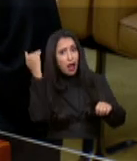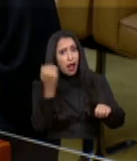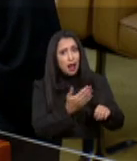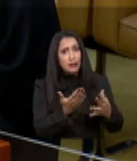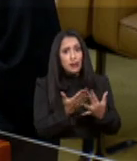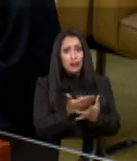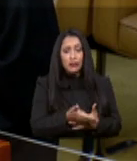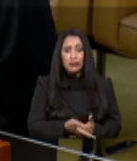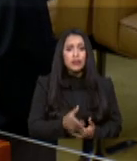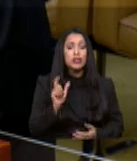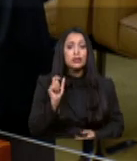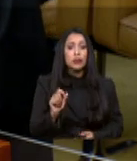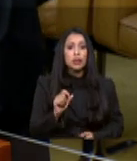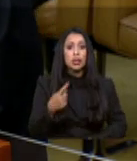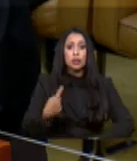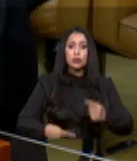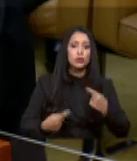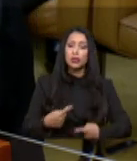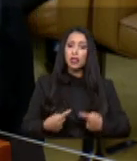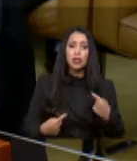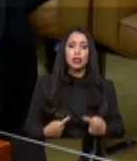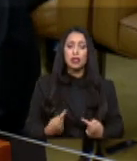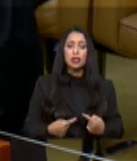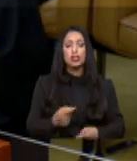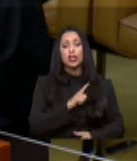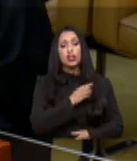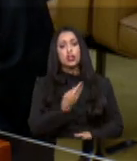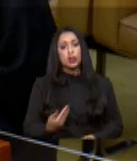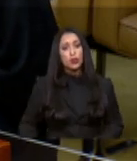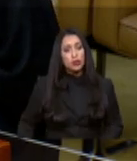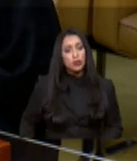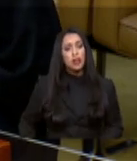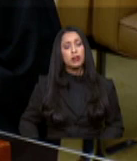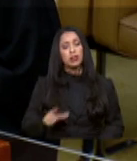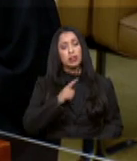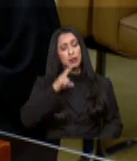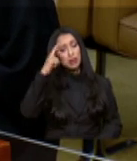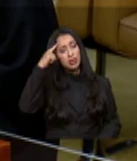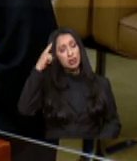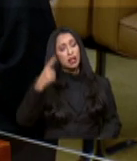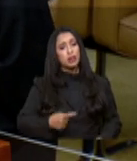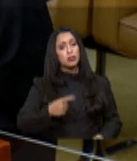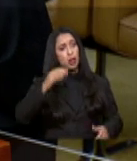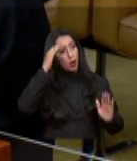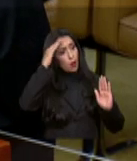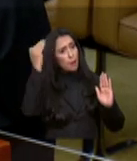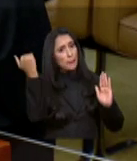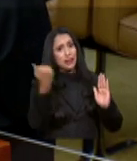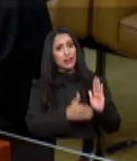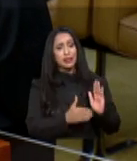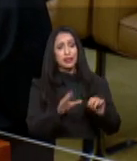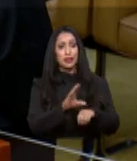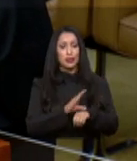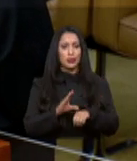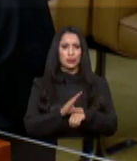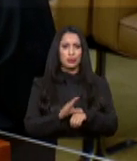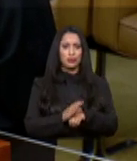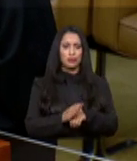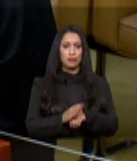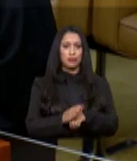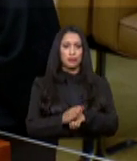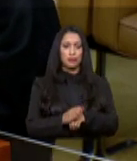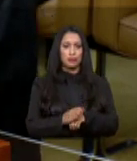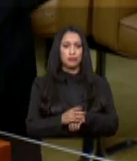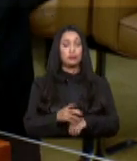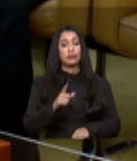públicas e de governos que detêm mandatos para cumprir essa Constituição. Mérito pouco, cumprimento da